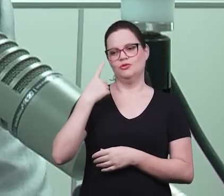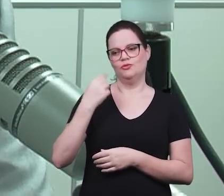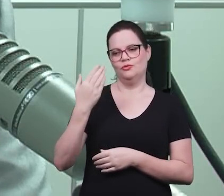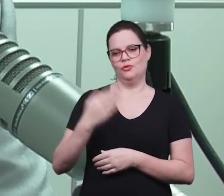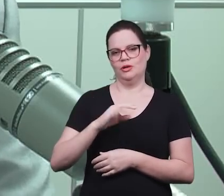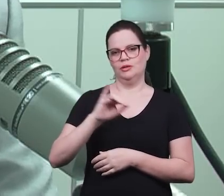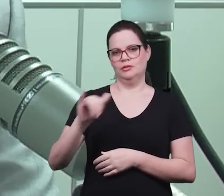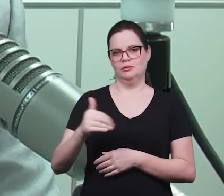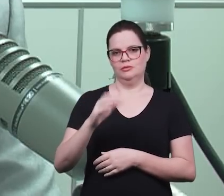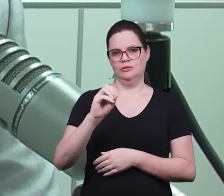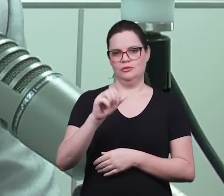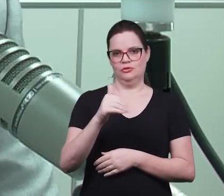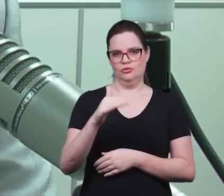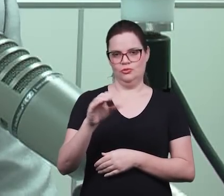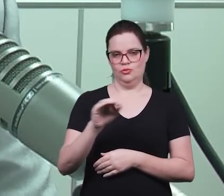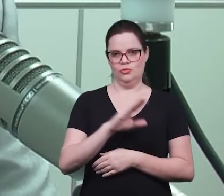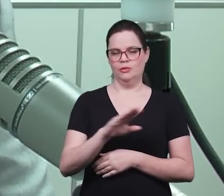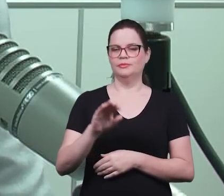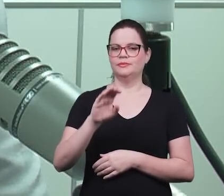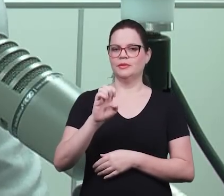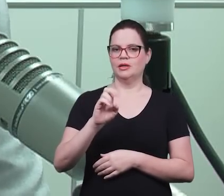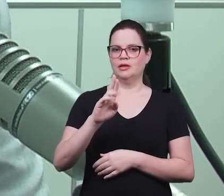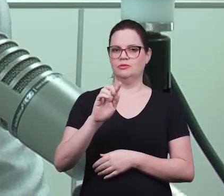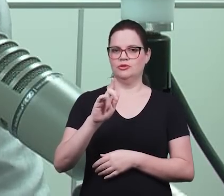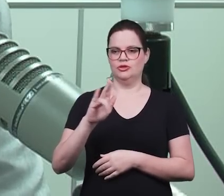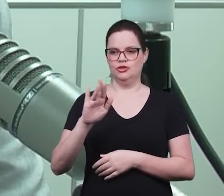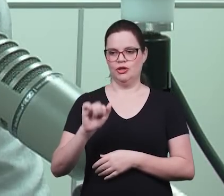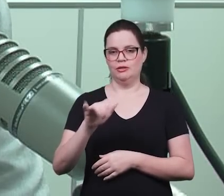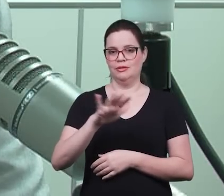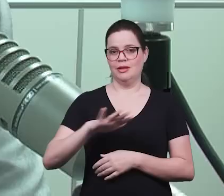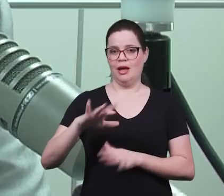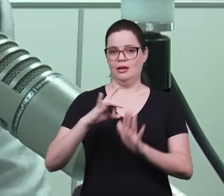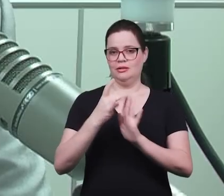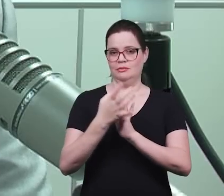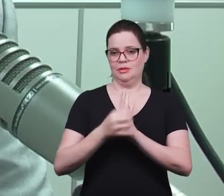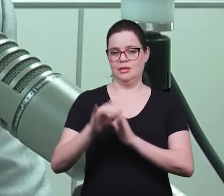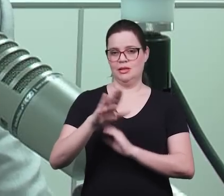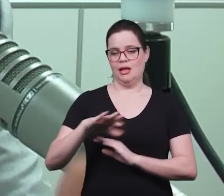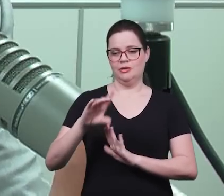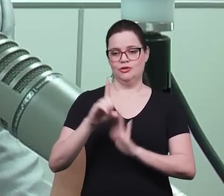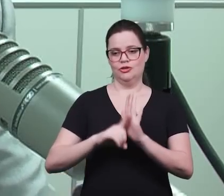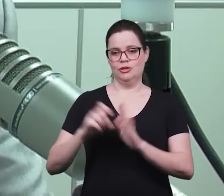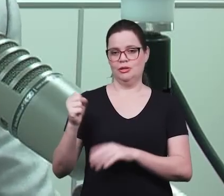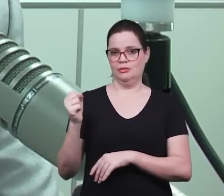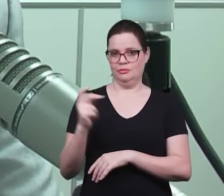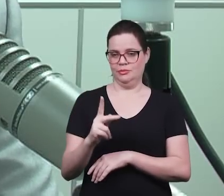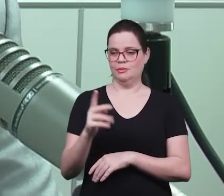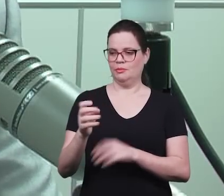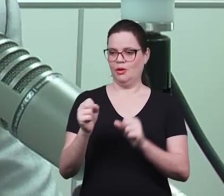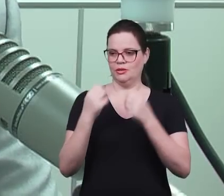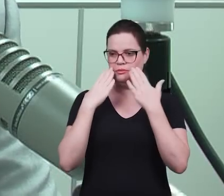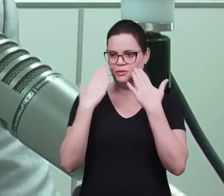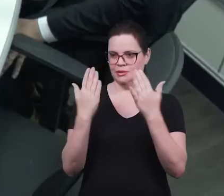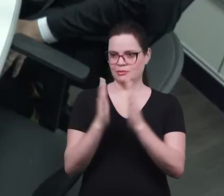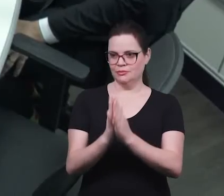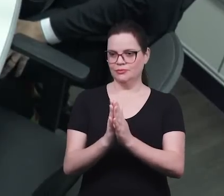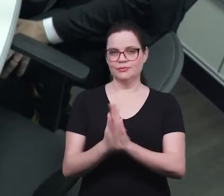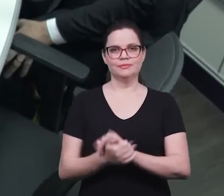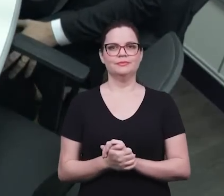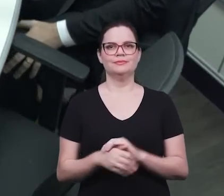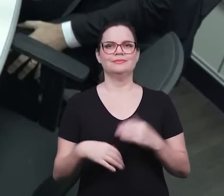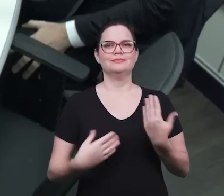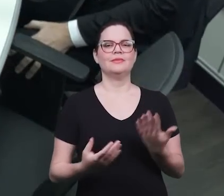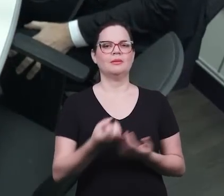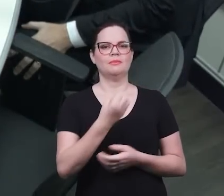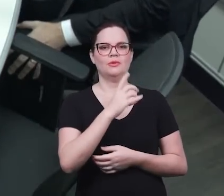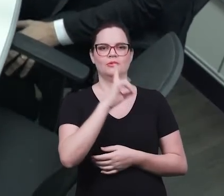Eugênio Modenese, que é especialista em direito previdenciário. Doutor João, você pode se apresentar, por gentileza? Bom dia,